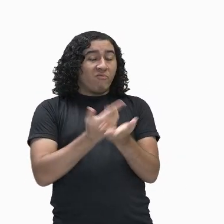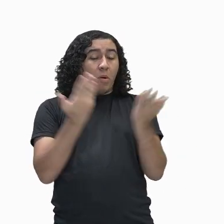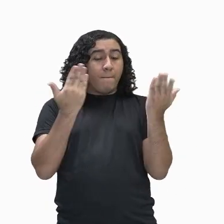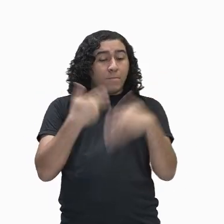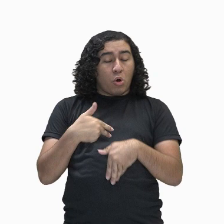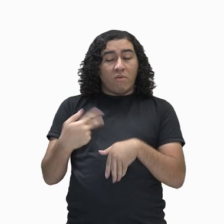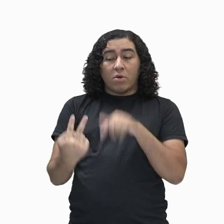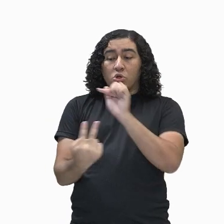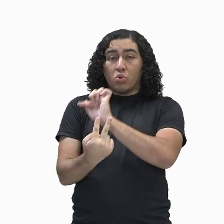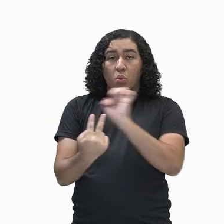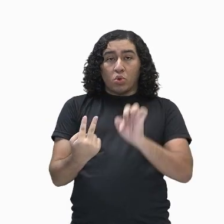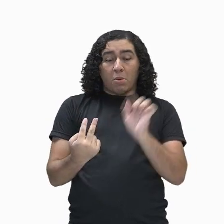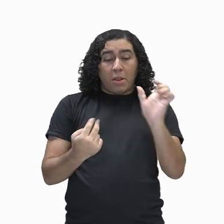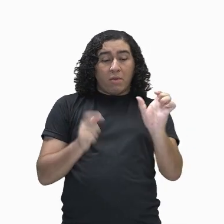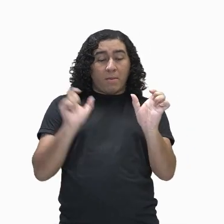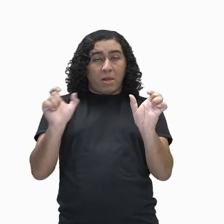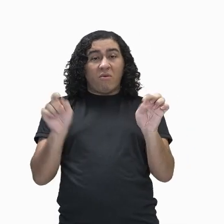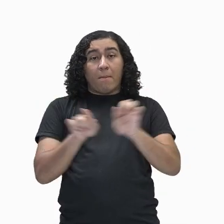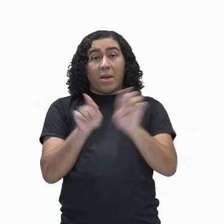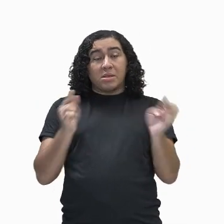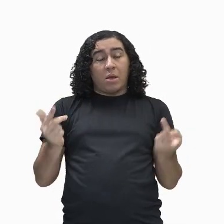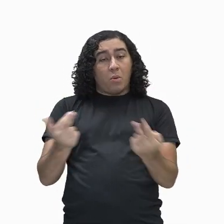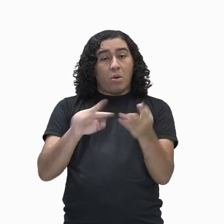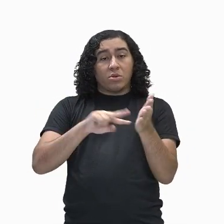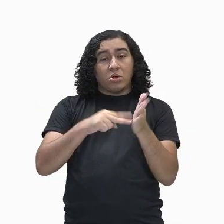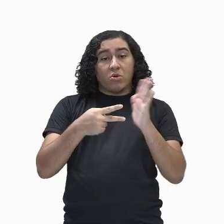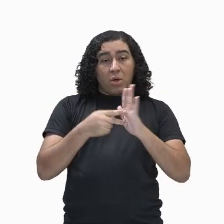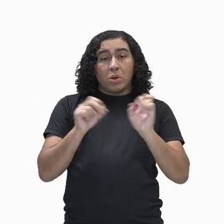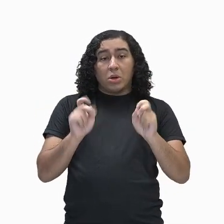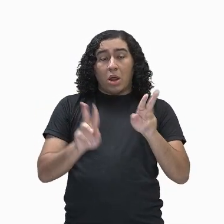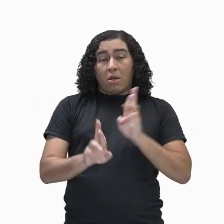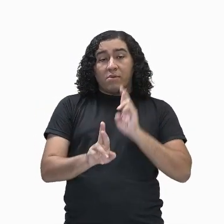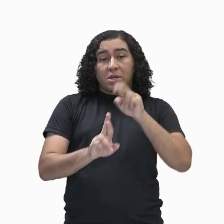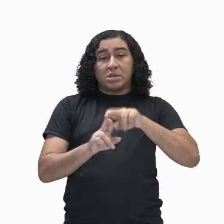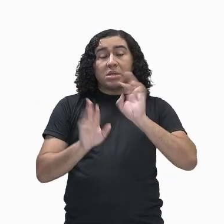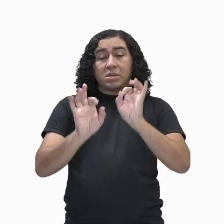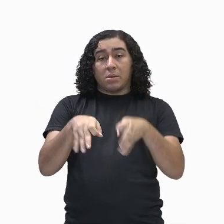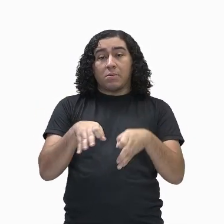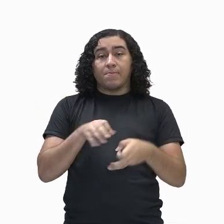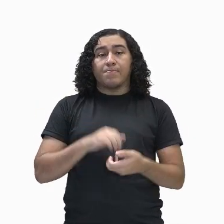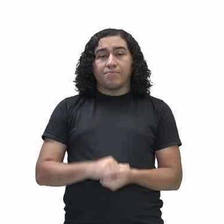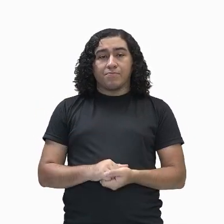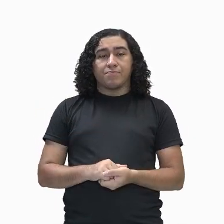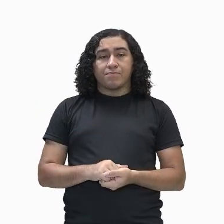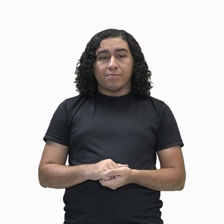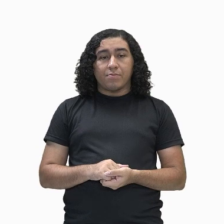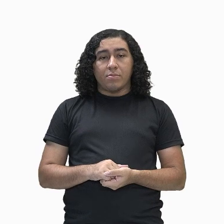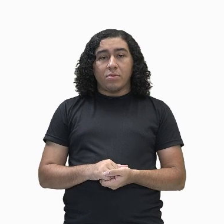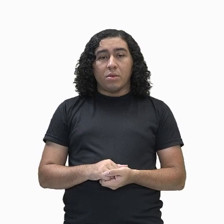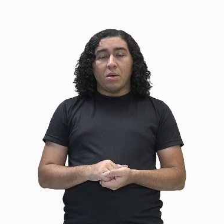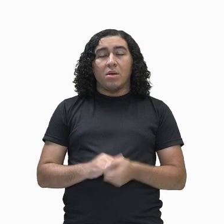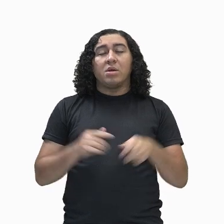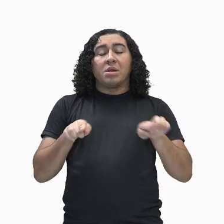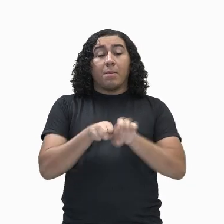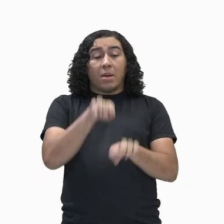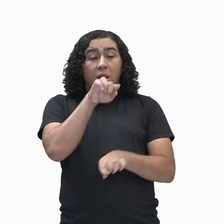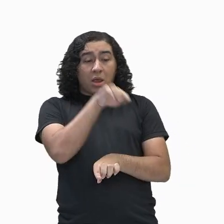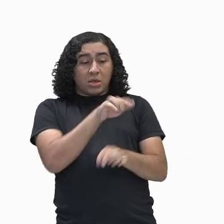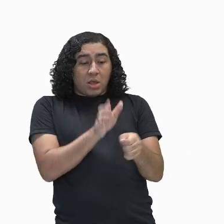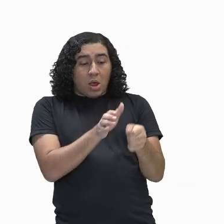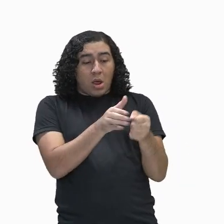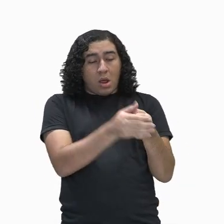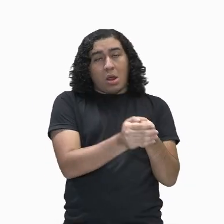os dois termos, né, mas eles querem dizer, né, fazer referência ao mesmo reino, tá? E o reino protista, ele